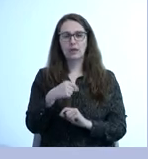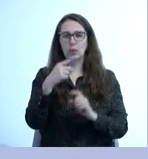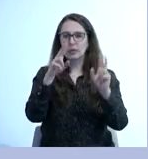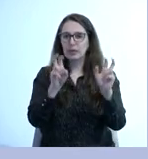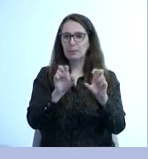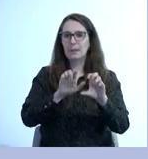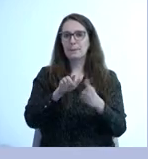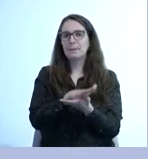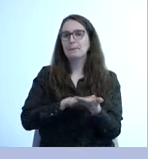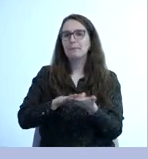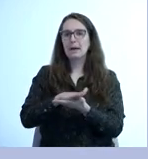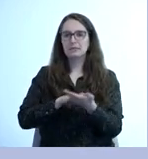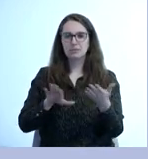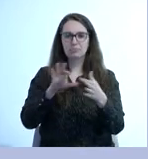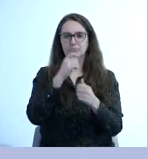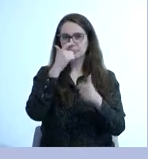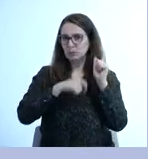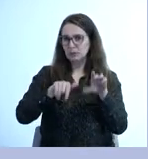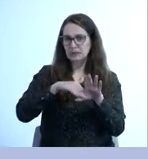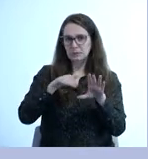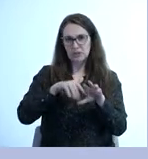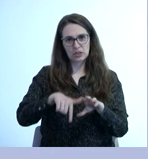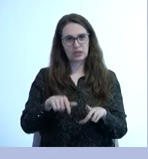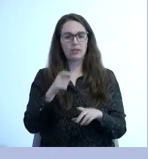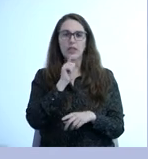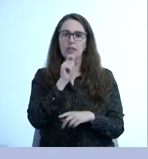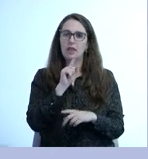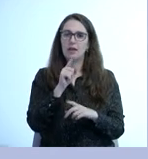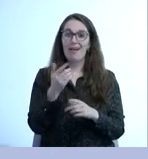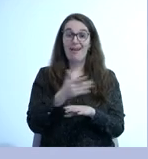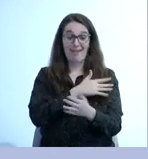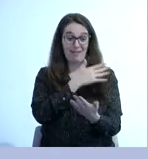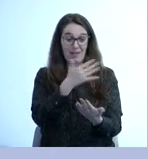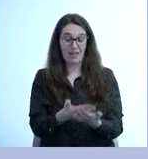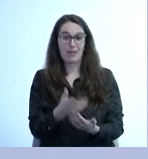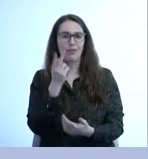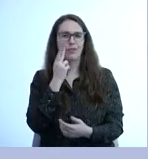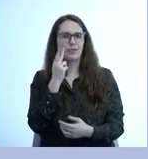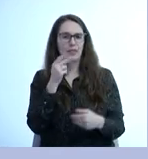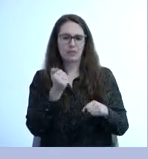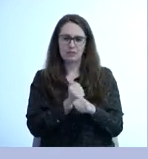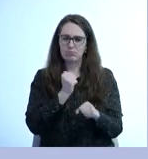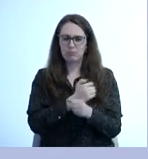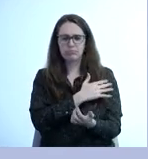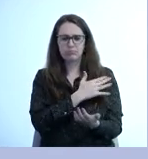que os participantes neste debate se foram ao longo das suas carreiras,